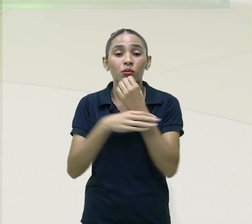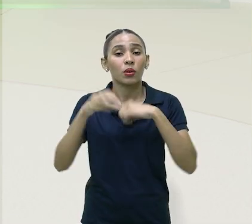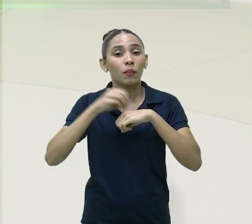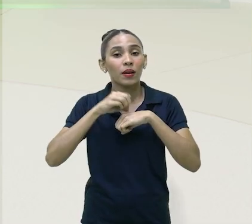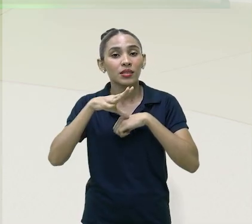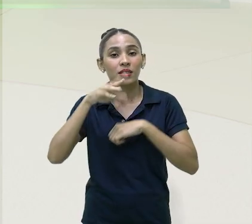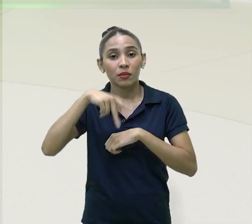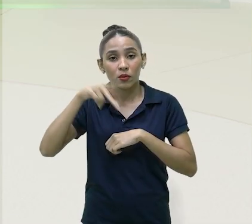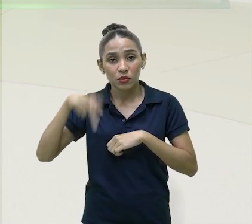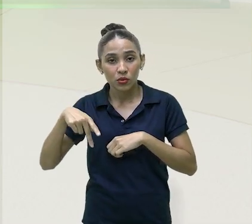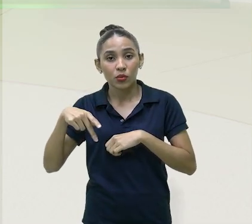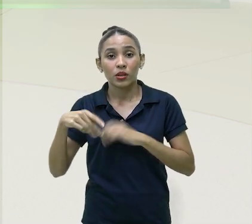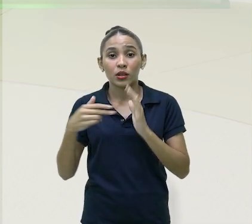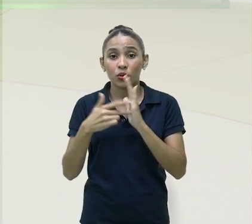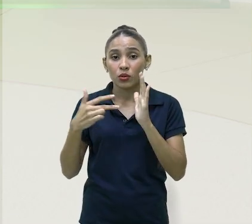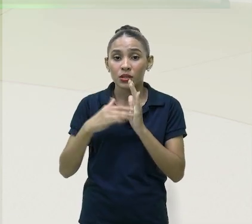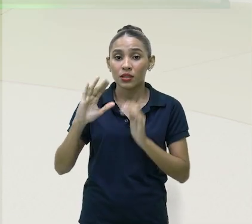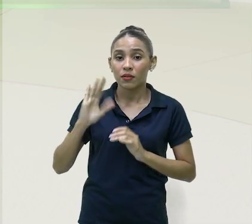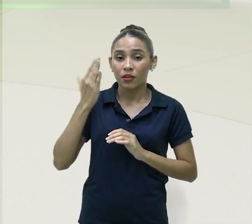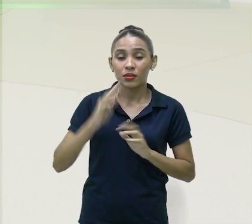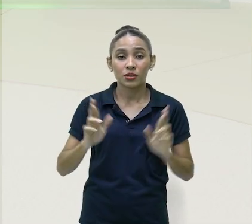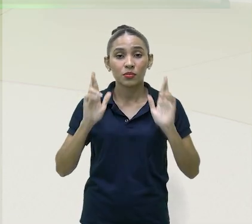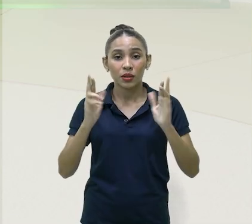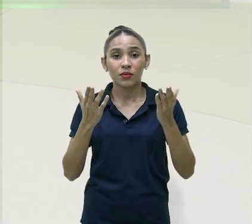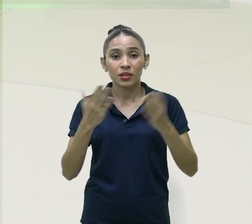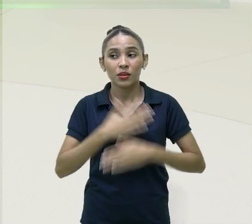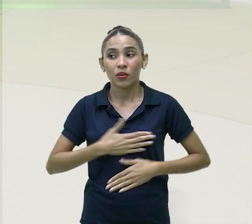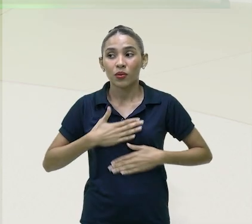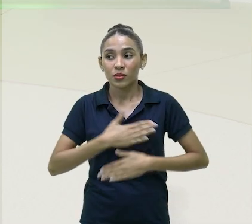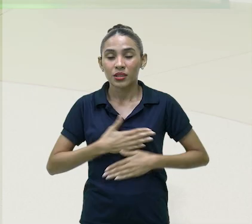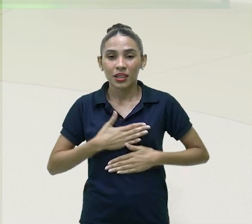dica da professora aí sobre fake news. Espero